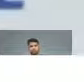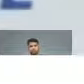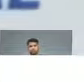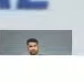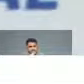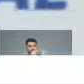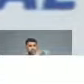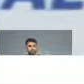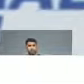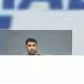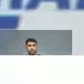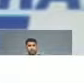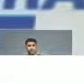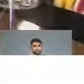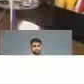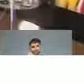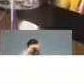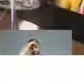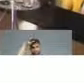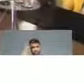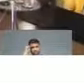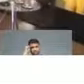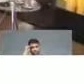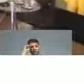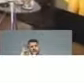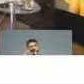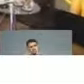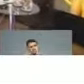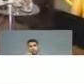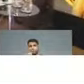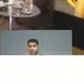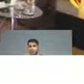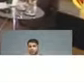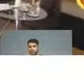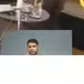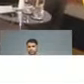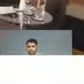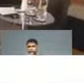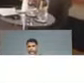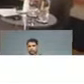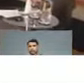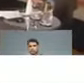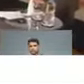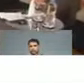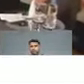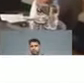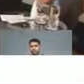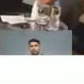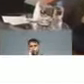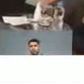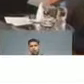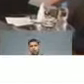para o desenvolvimento de uma economia verde a agenda de preservação até hoje com base no